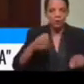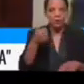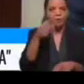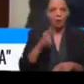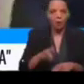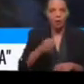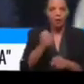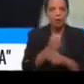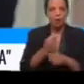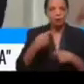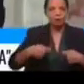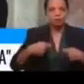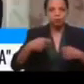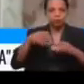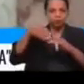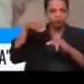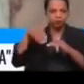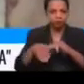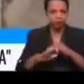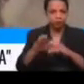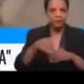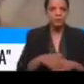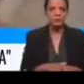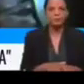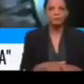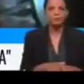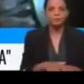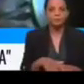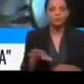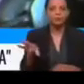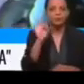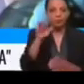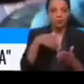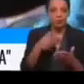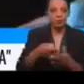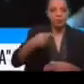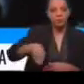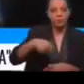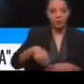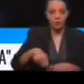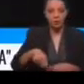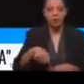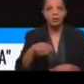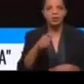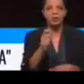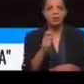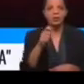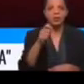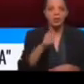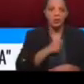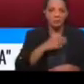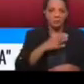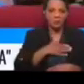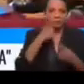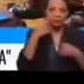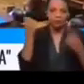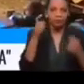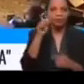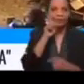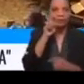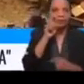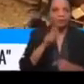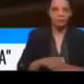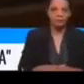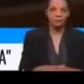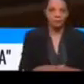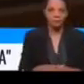Alberto Coelho foi a escolha de João Gomes Cravinho para presidente da Impordef, a empresa pública de defesa.